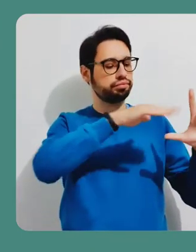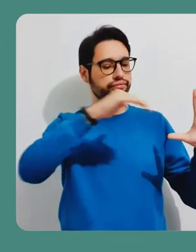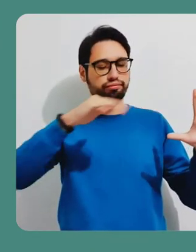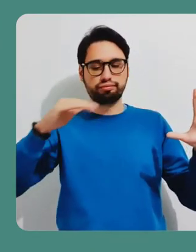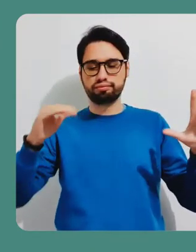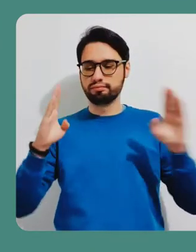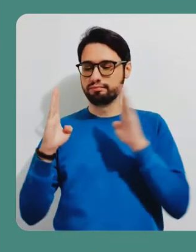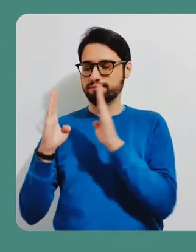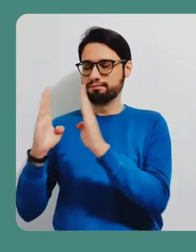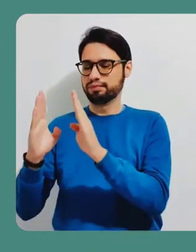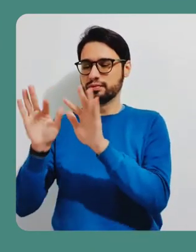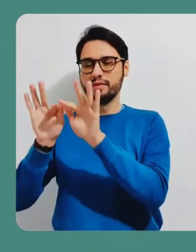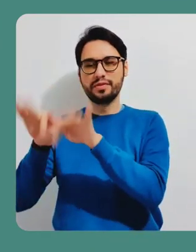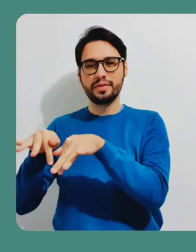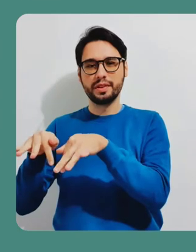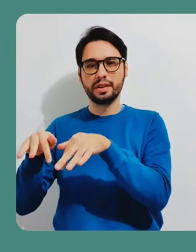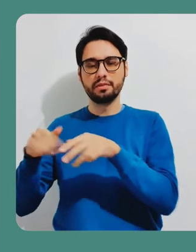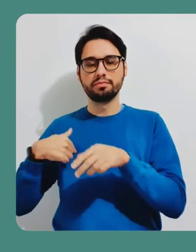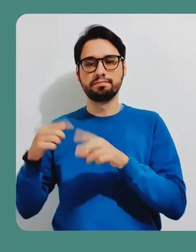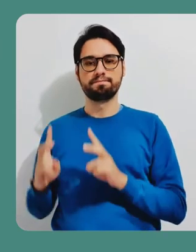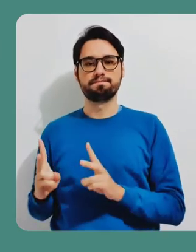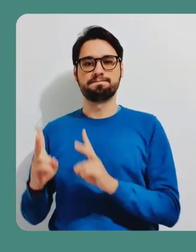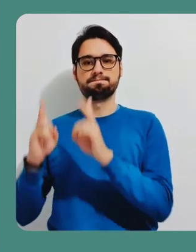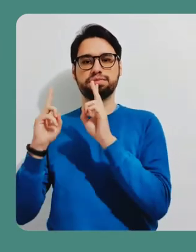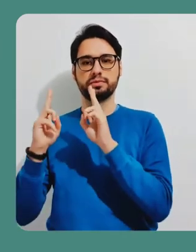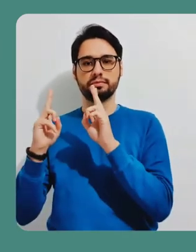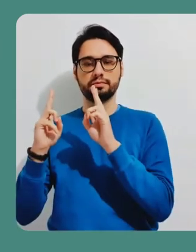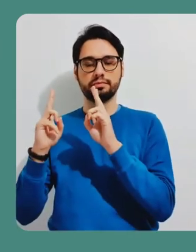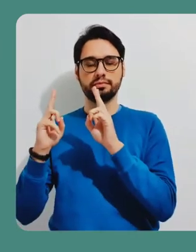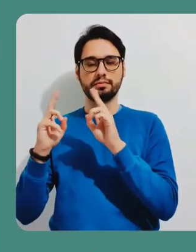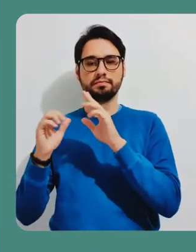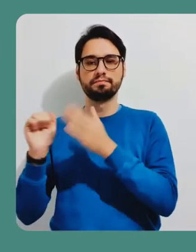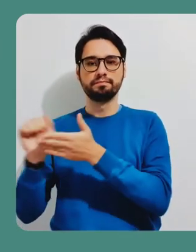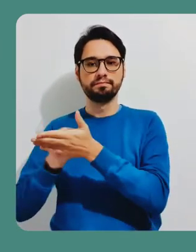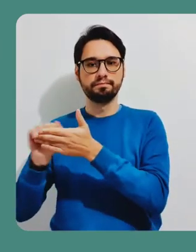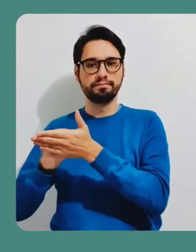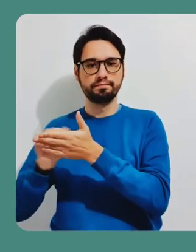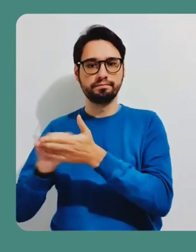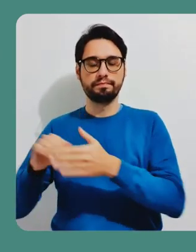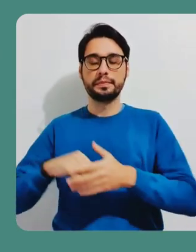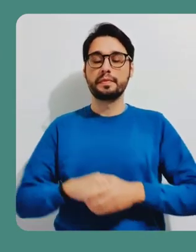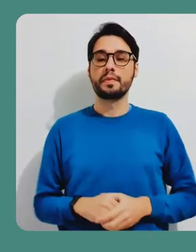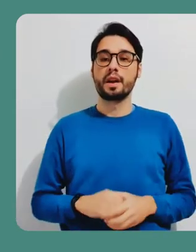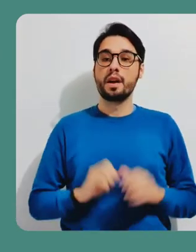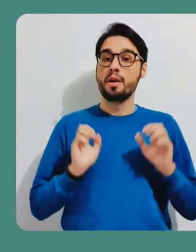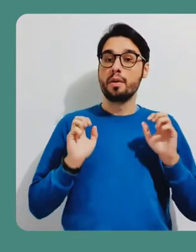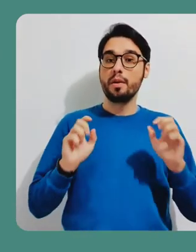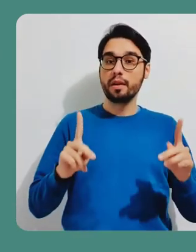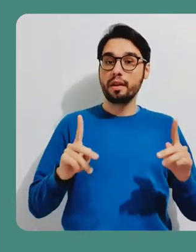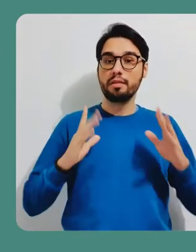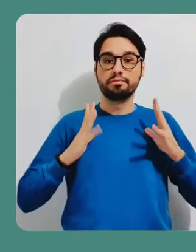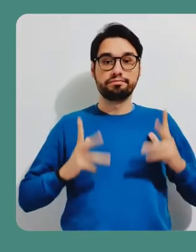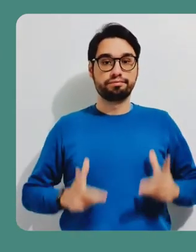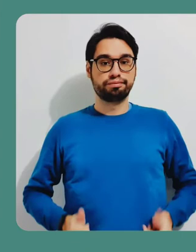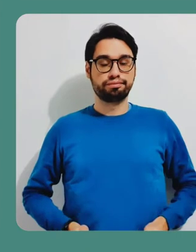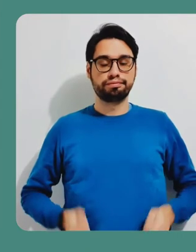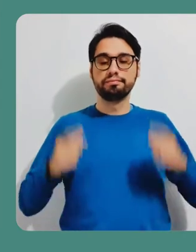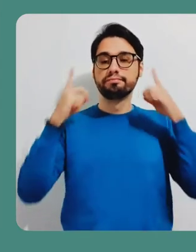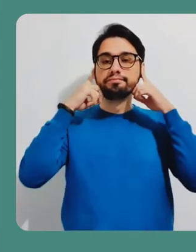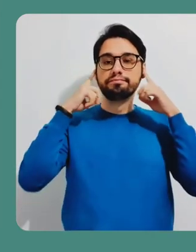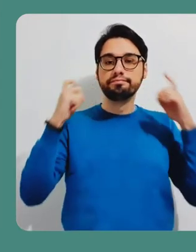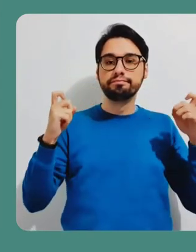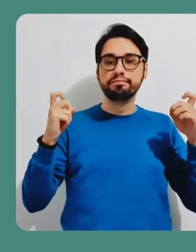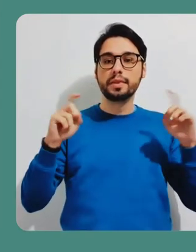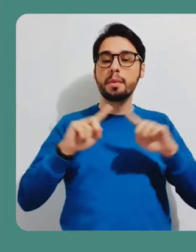e eu vou também deletar aqui um pouquinho do final agora que o nosso áudio está equilibrado e impo